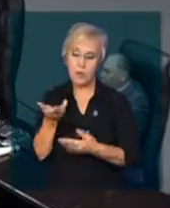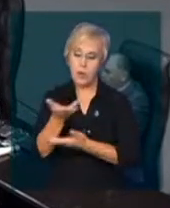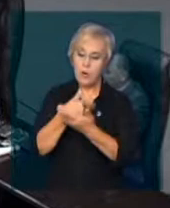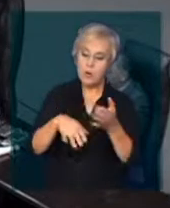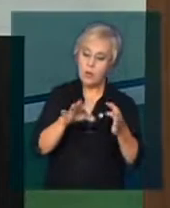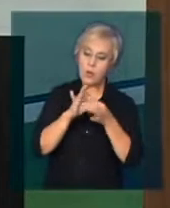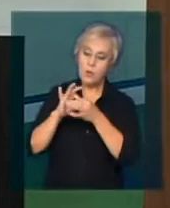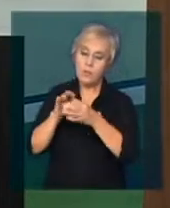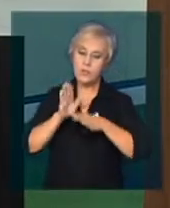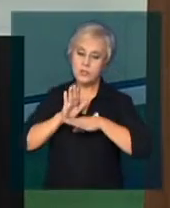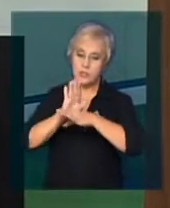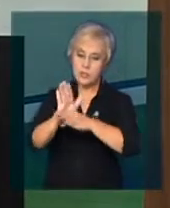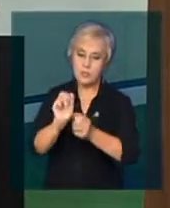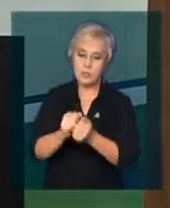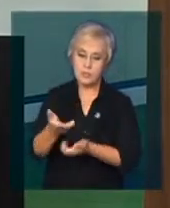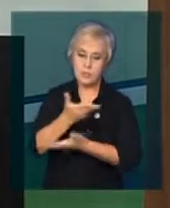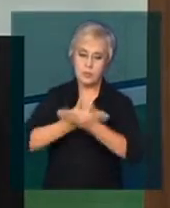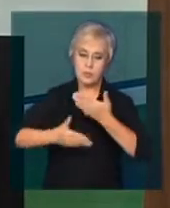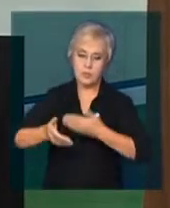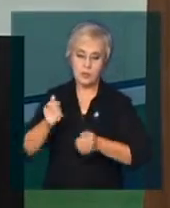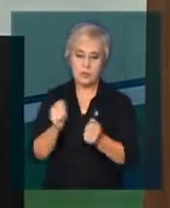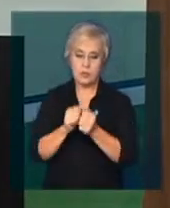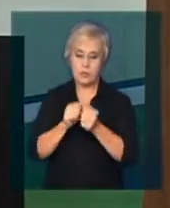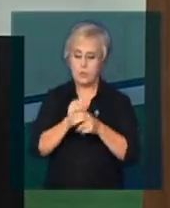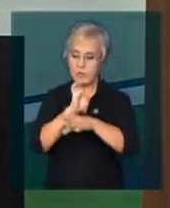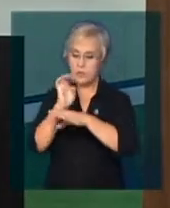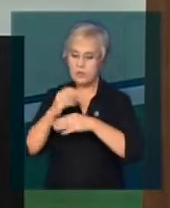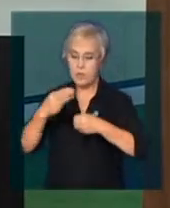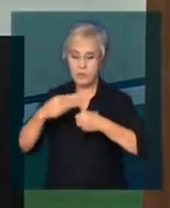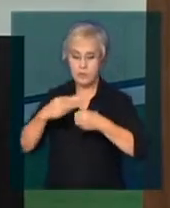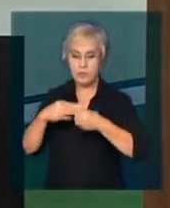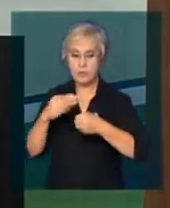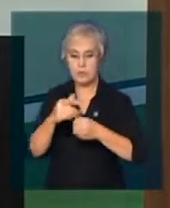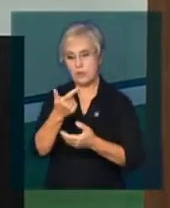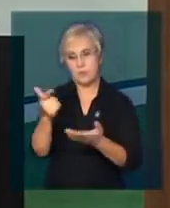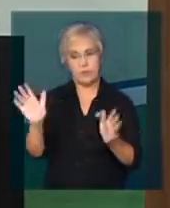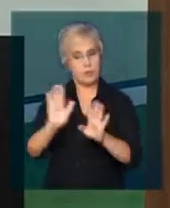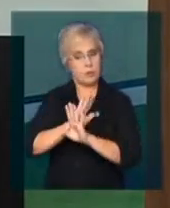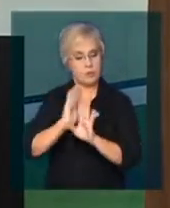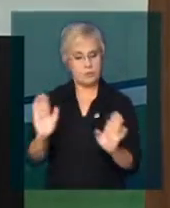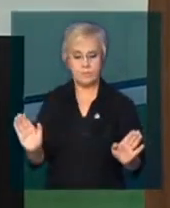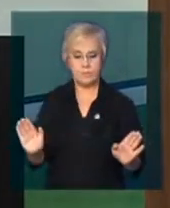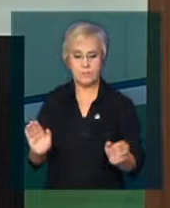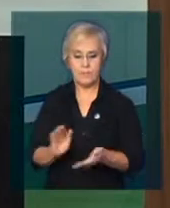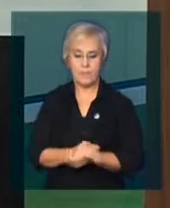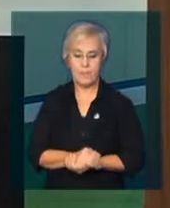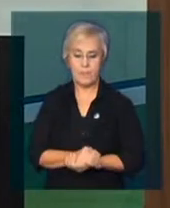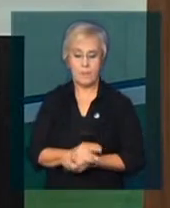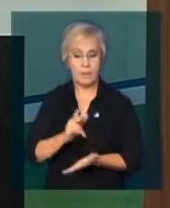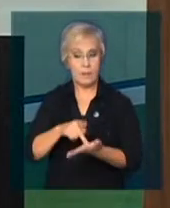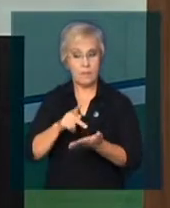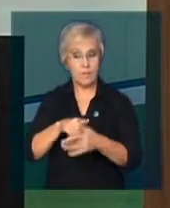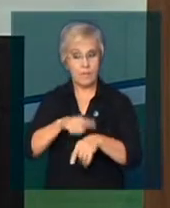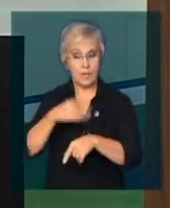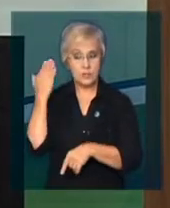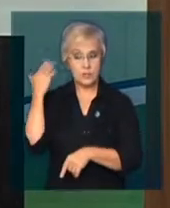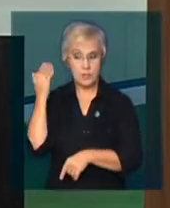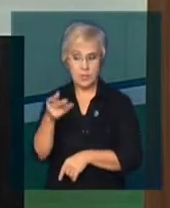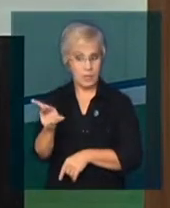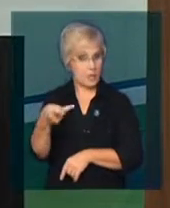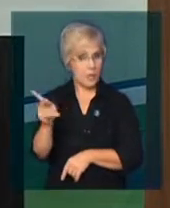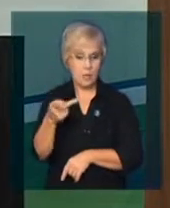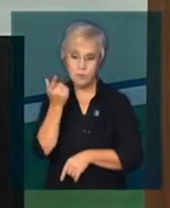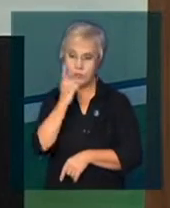das contribuições para estados e municípios na forma dos impostos. Foi um erro não ter tratado disso